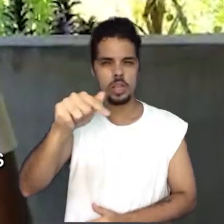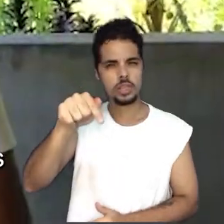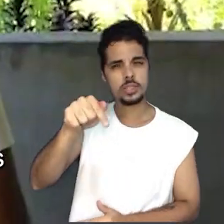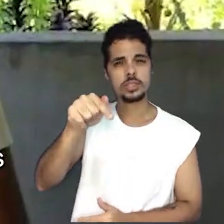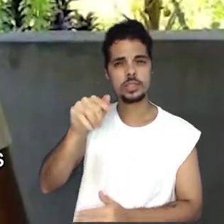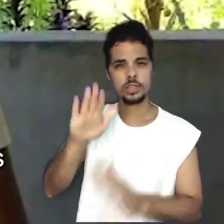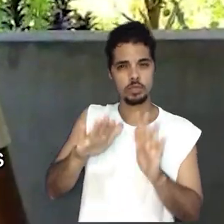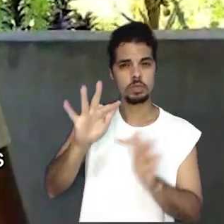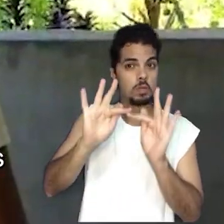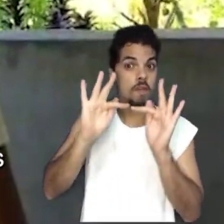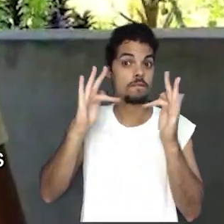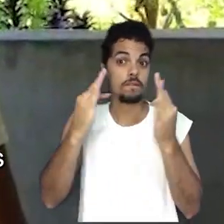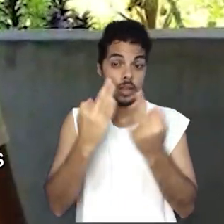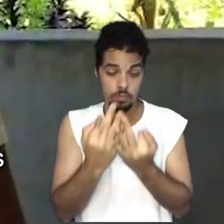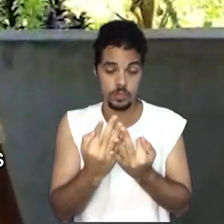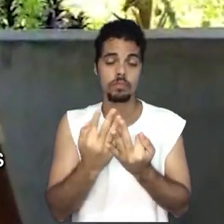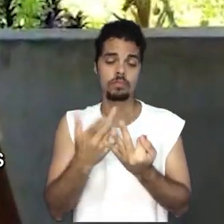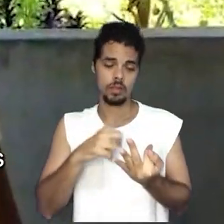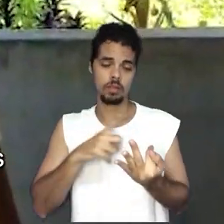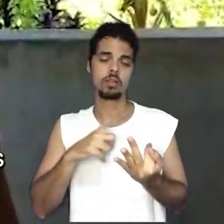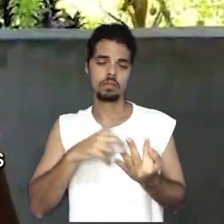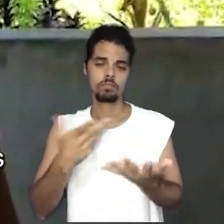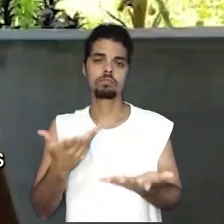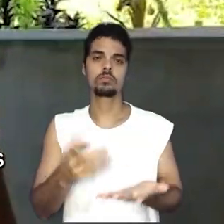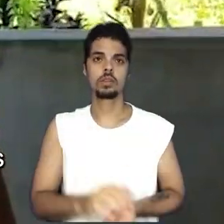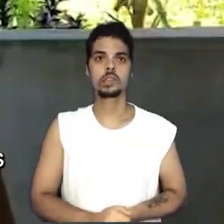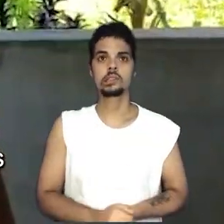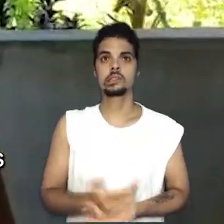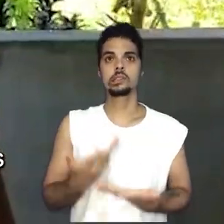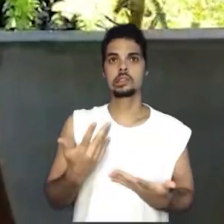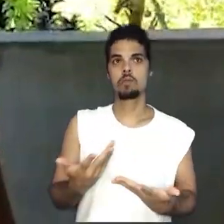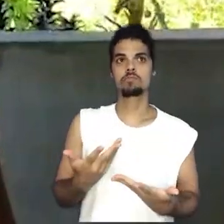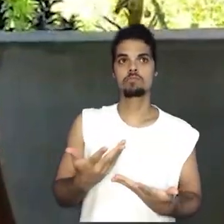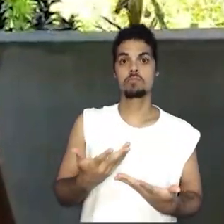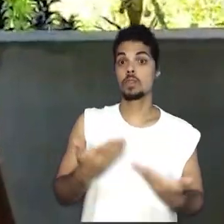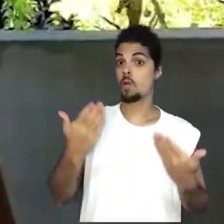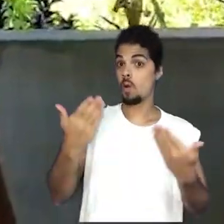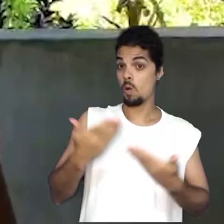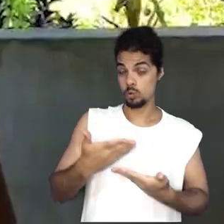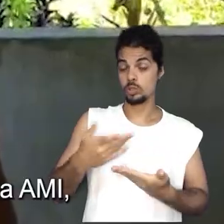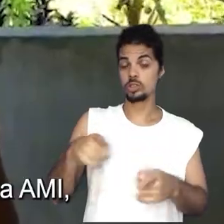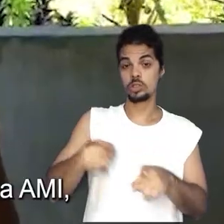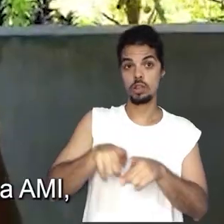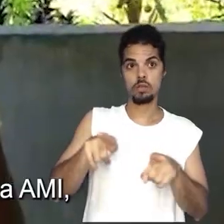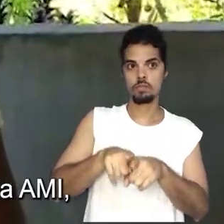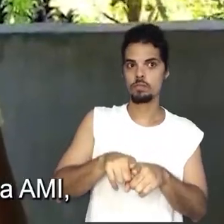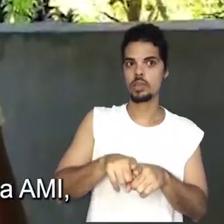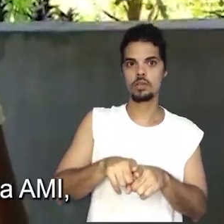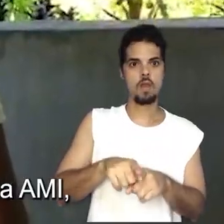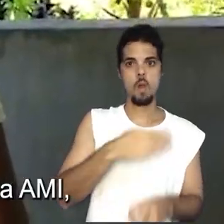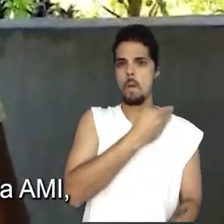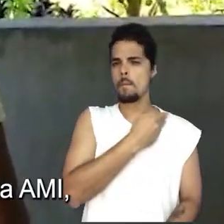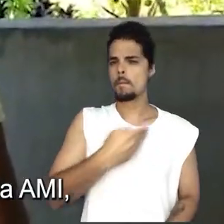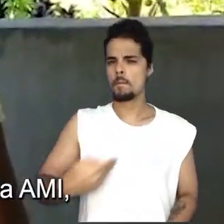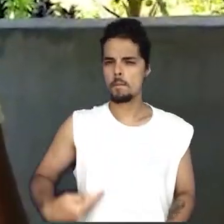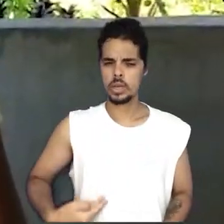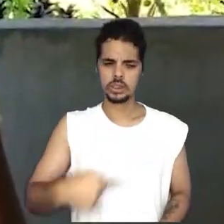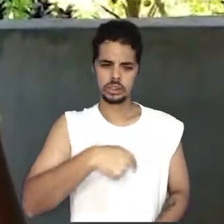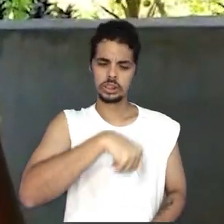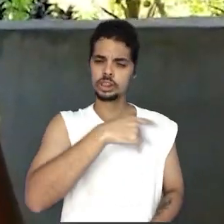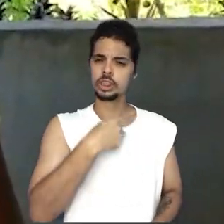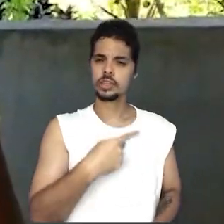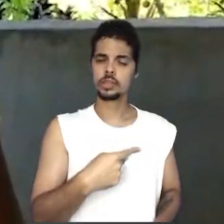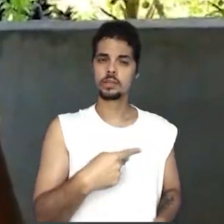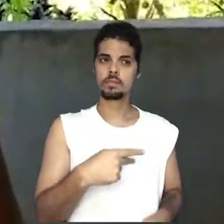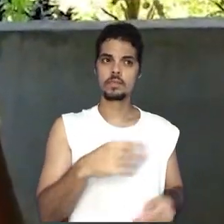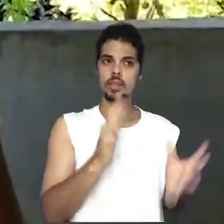147 famílias hoje, quase 700 habitantes. Também sou, hoje estou como presidente da AMI, Associação